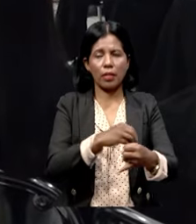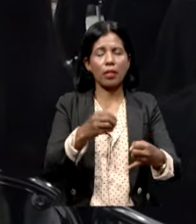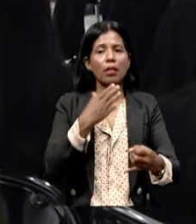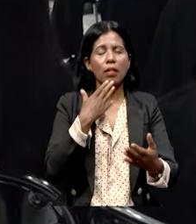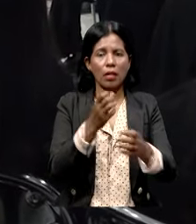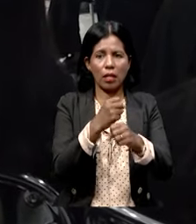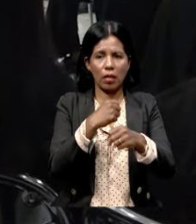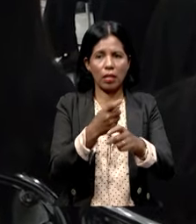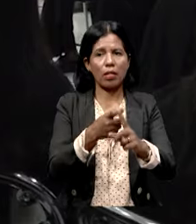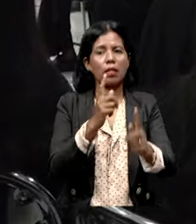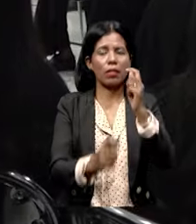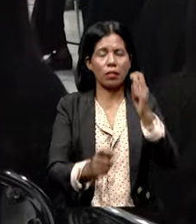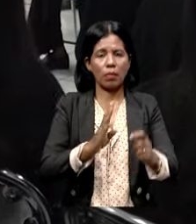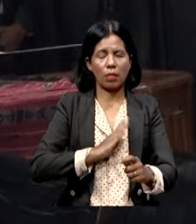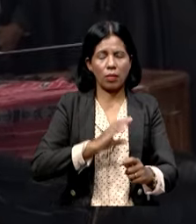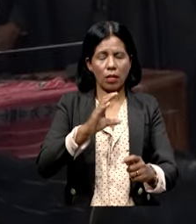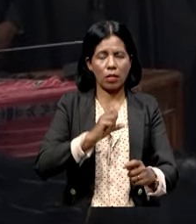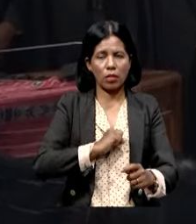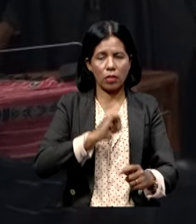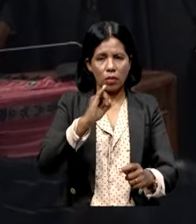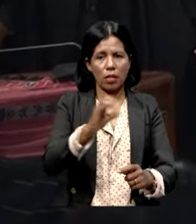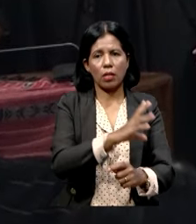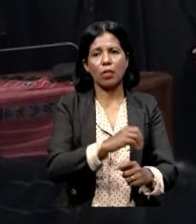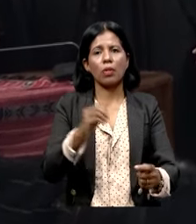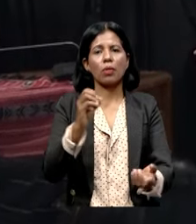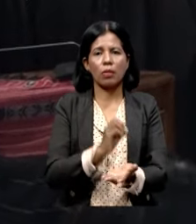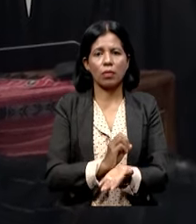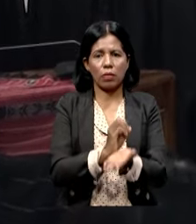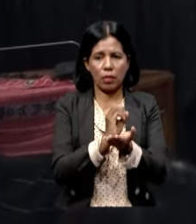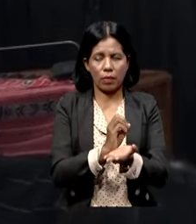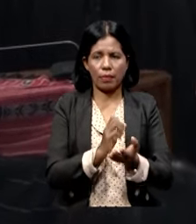Realizamos o tribunal Baucau, Suai, do Icusi. Equipa cobertura, Ziemen.